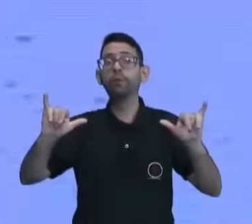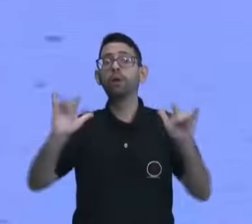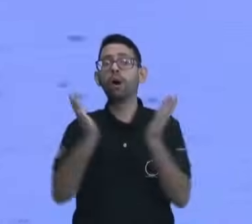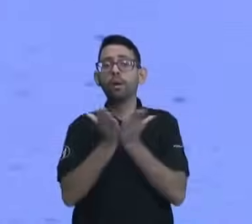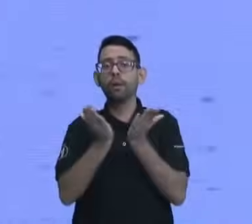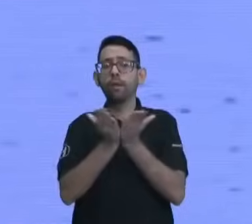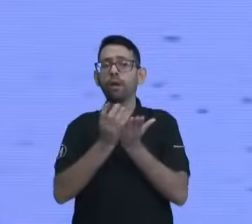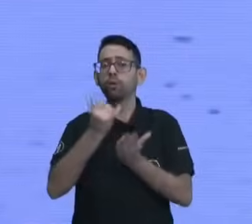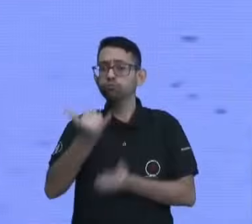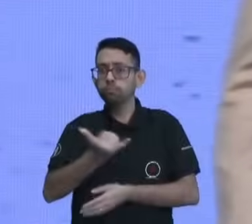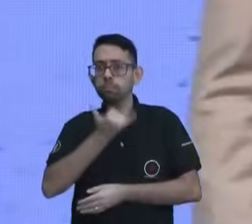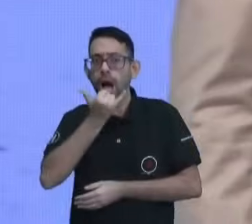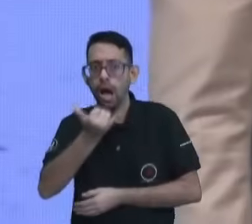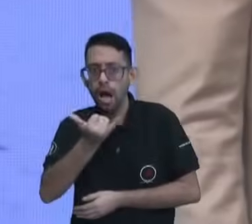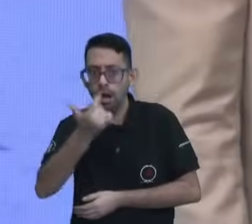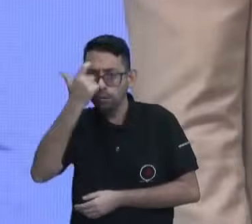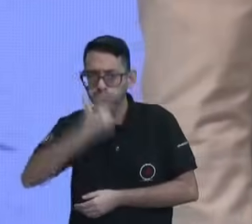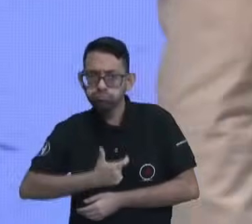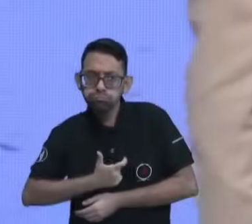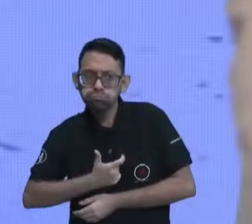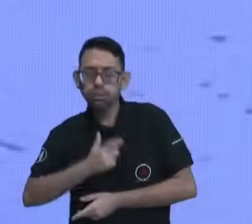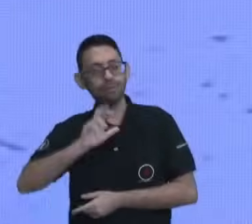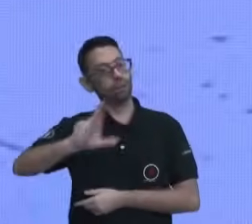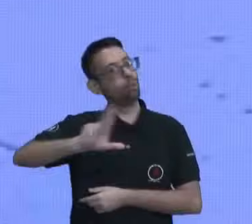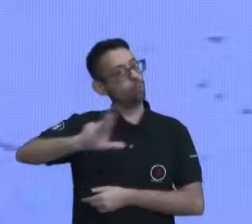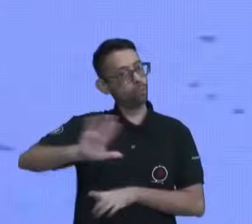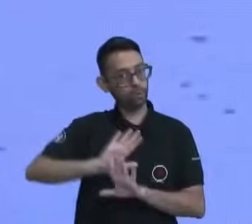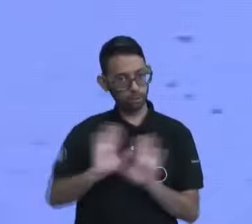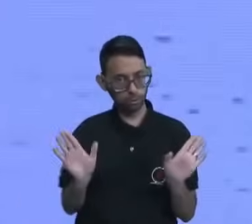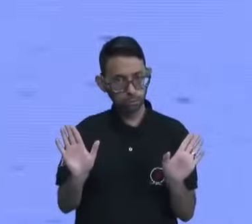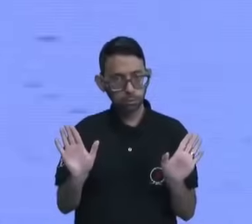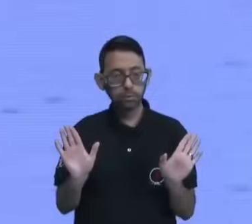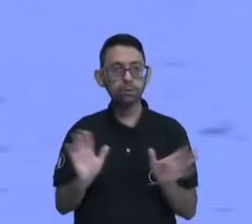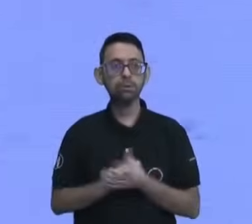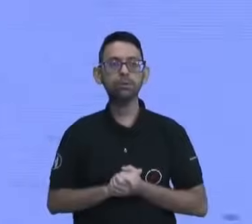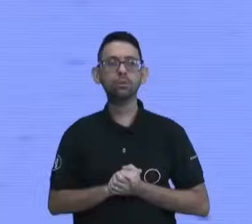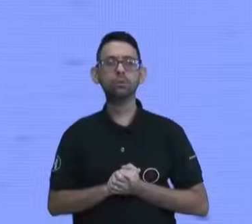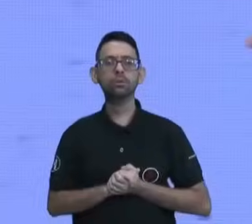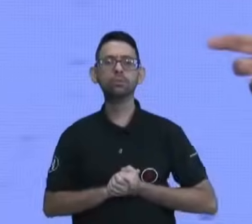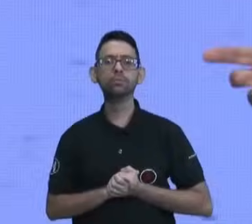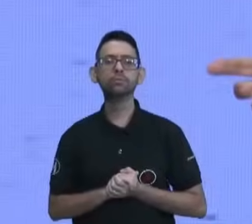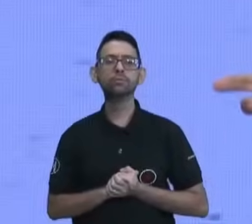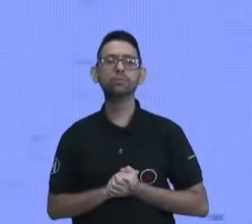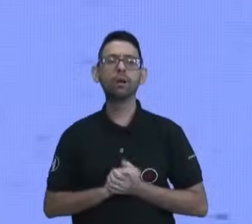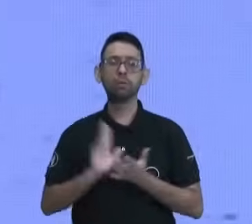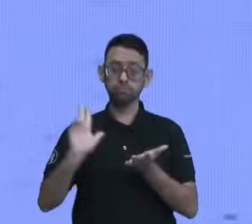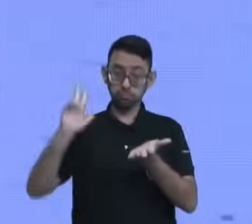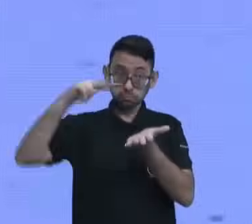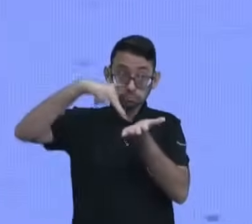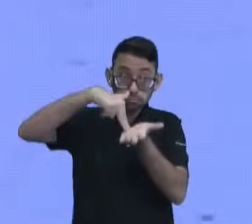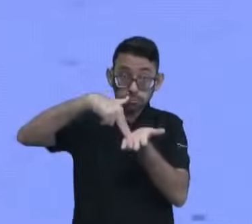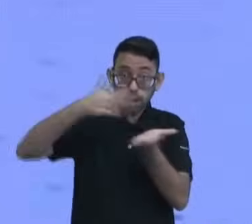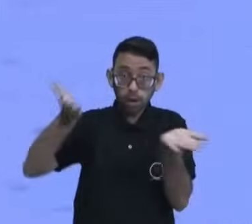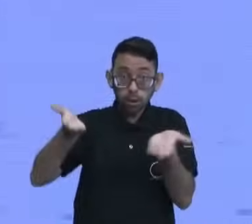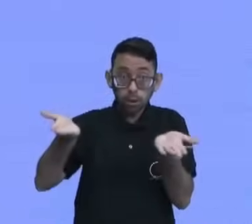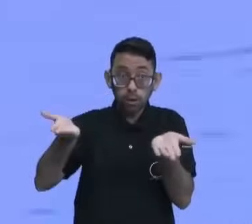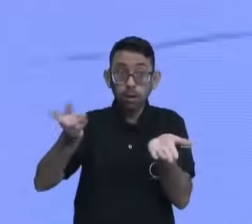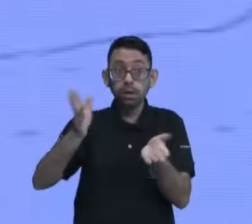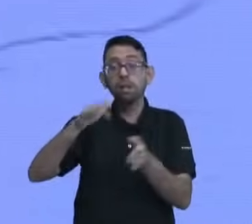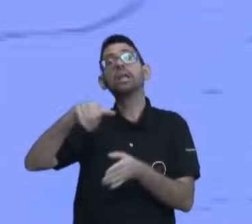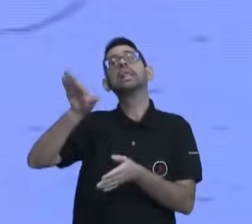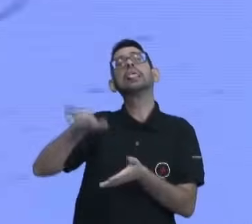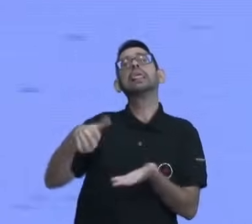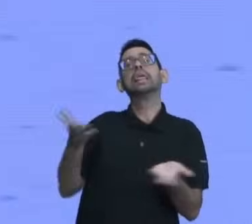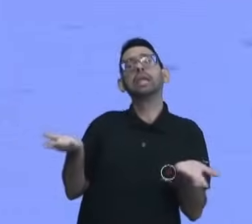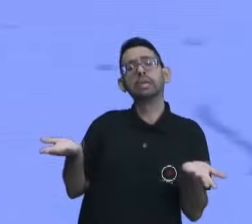evangélico Eu não cheguei do nada eu não cheguei agora e quem é esse cara qual é a origem